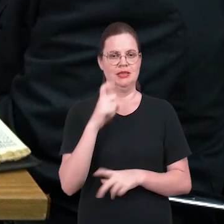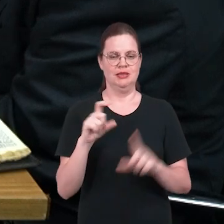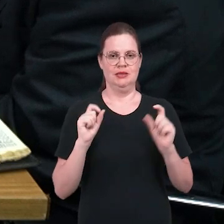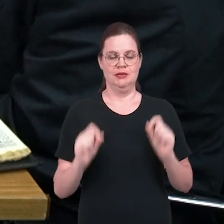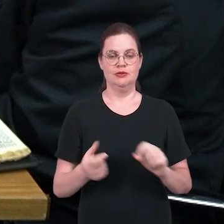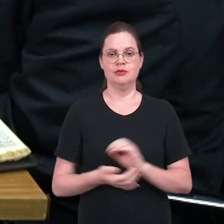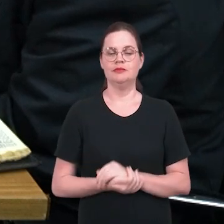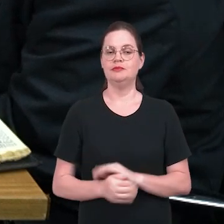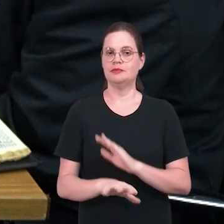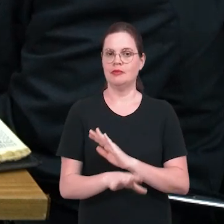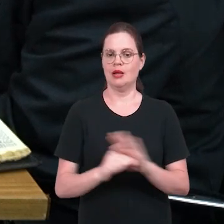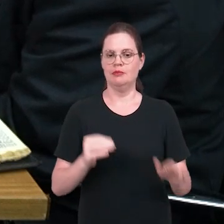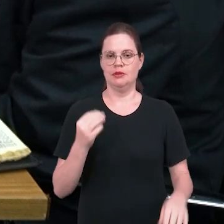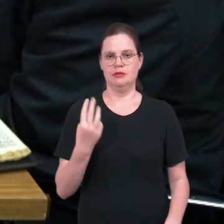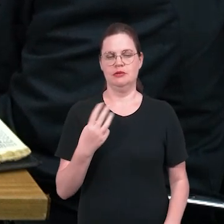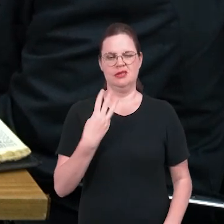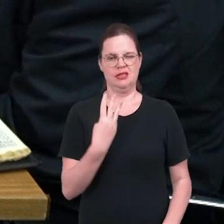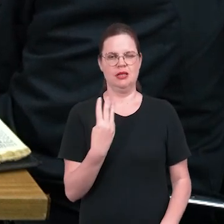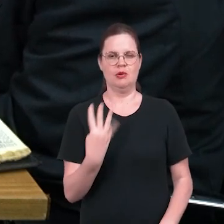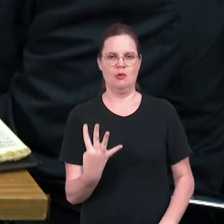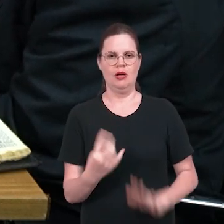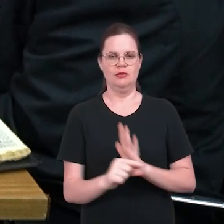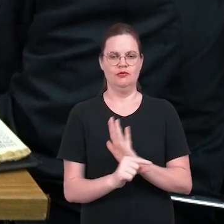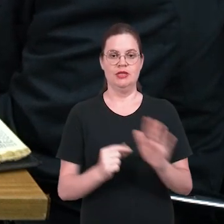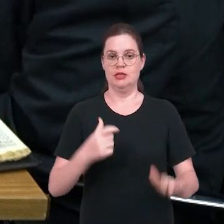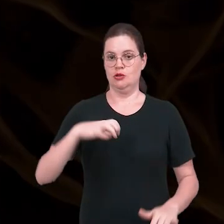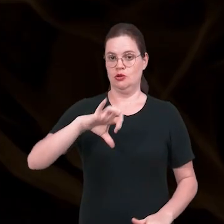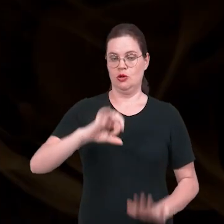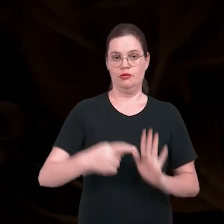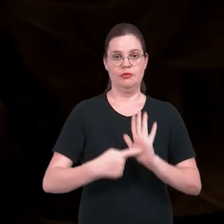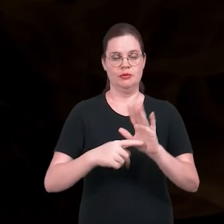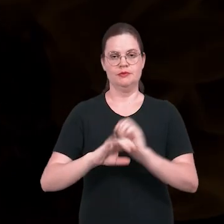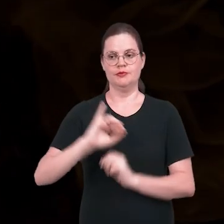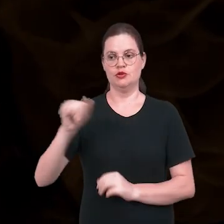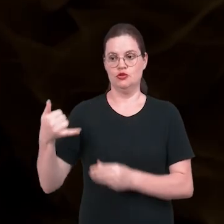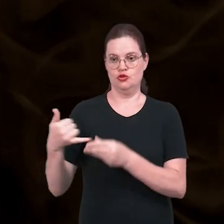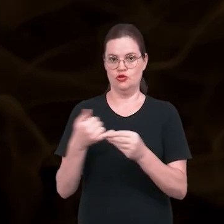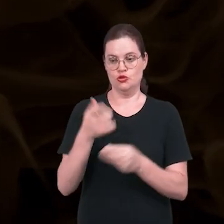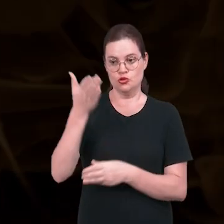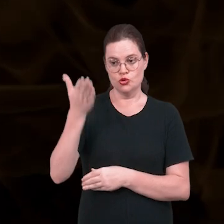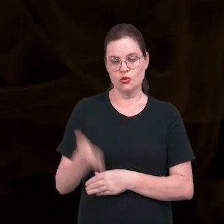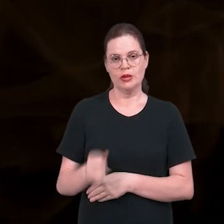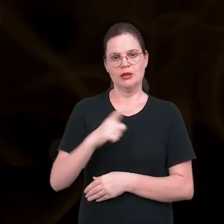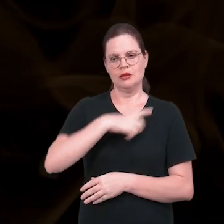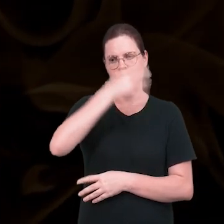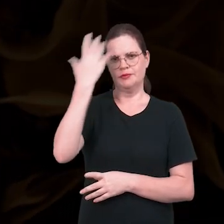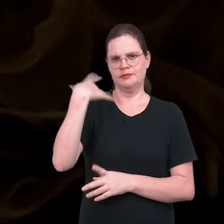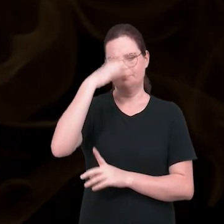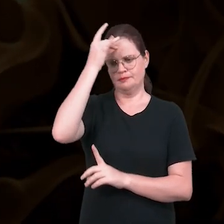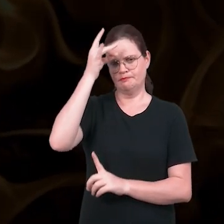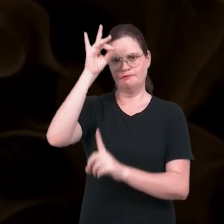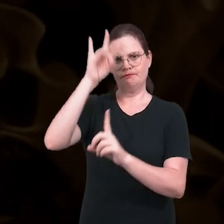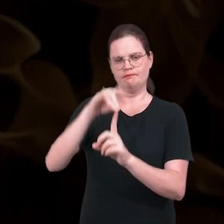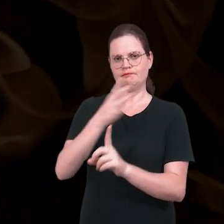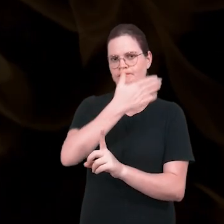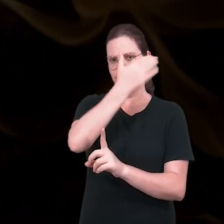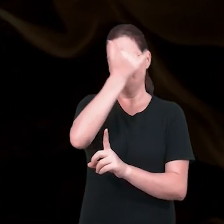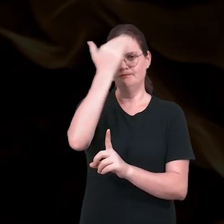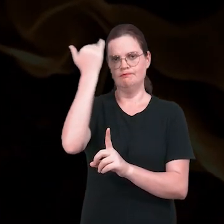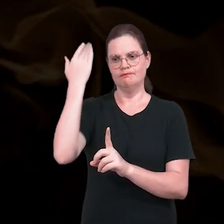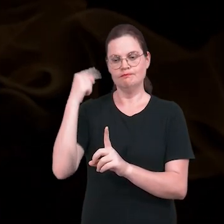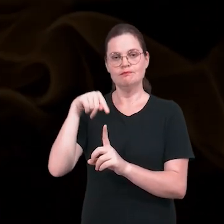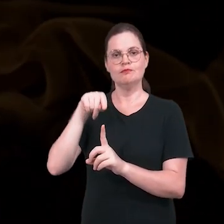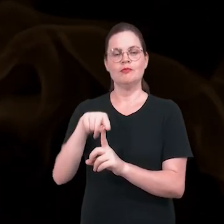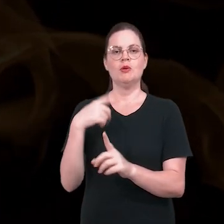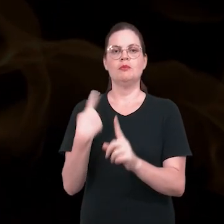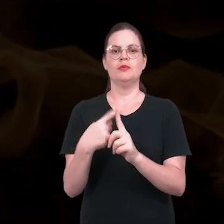né? No capítulo 34, verso 9, diz assim: e Josué, filho de Num, foi cheio do espírito de sabedoria,